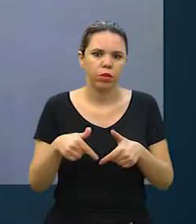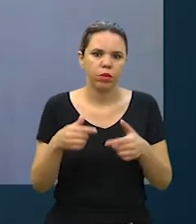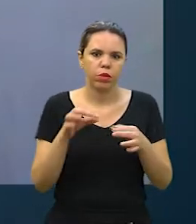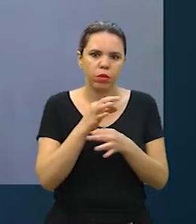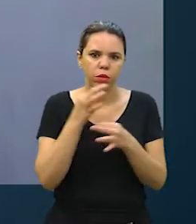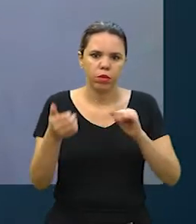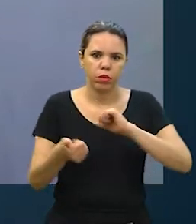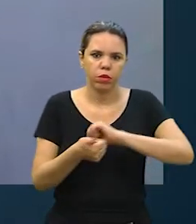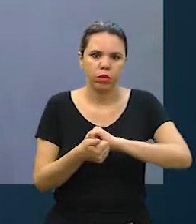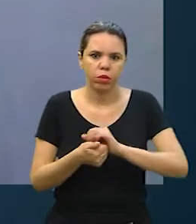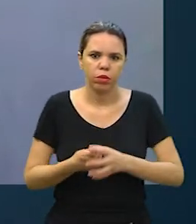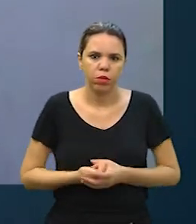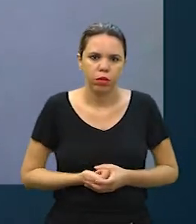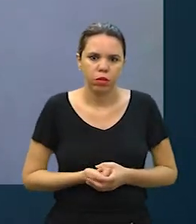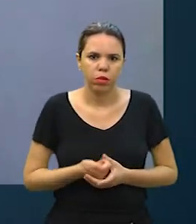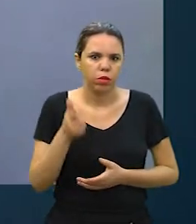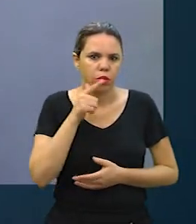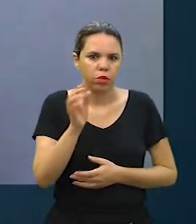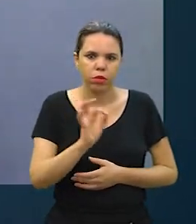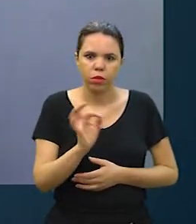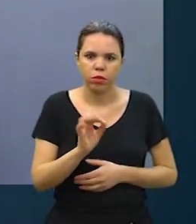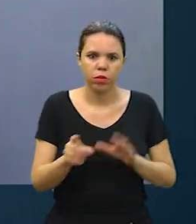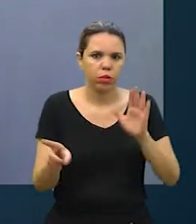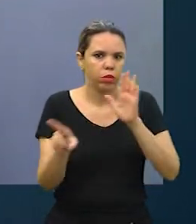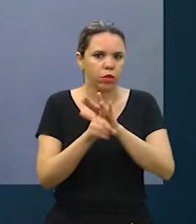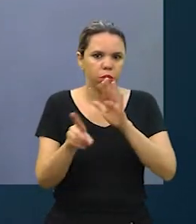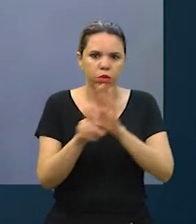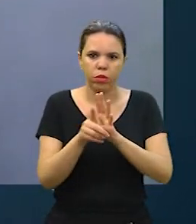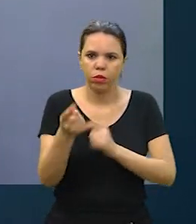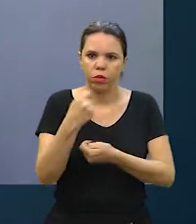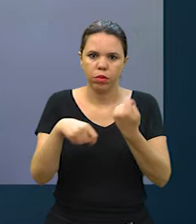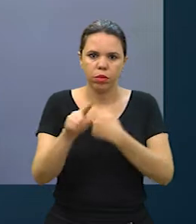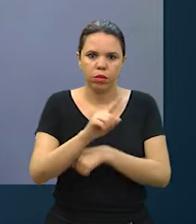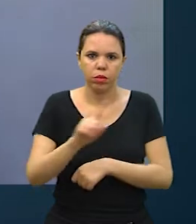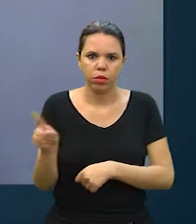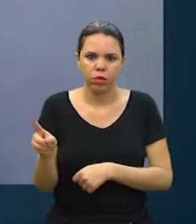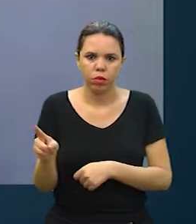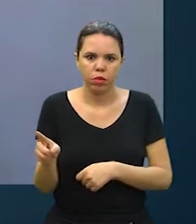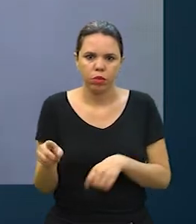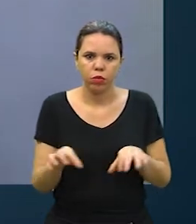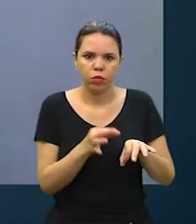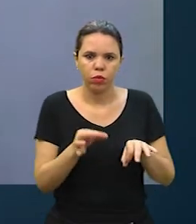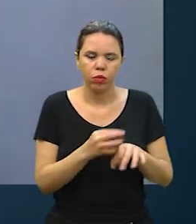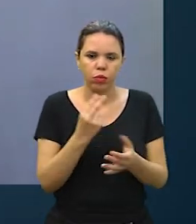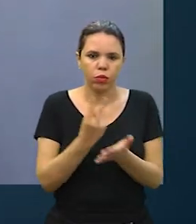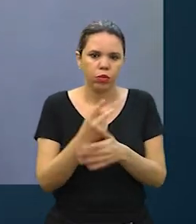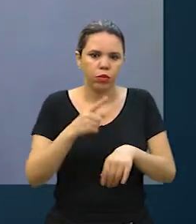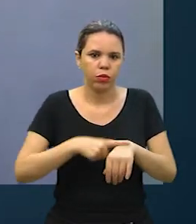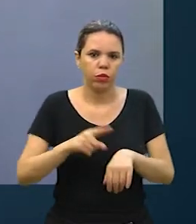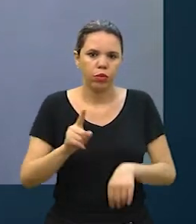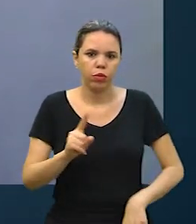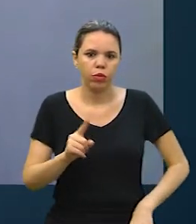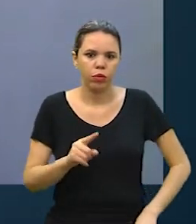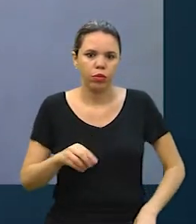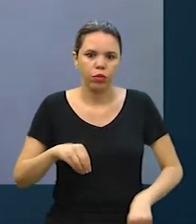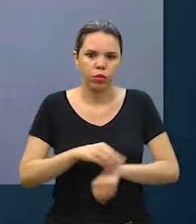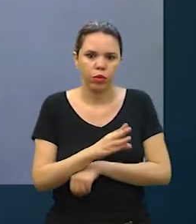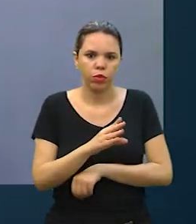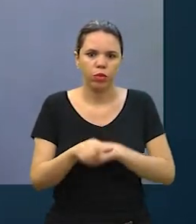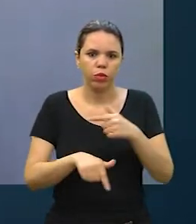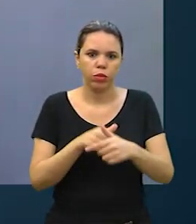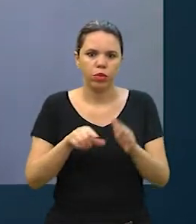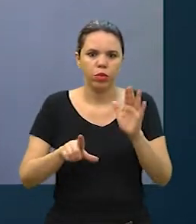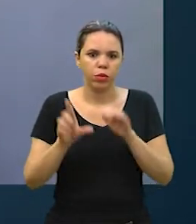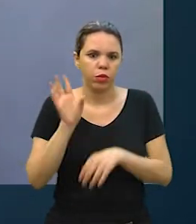com qualidade, só que ela não consegue ser dona do próprio negócio e costurar ao mesmo tempo, para trazer um nível de